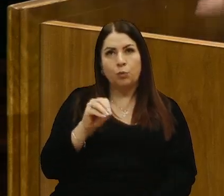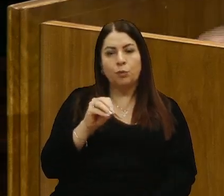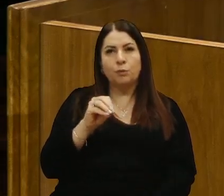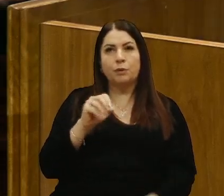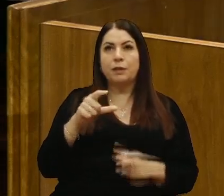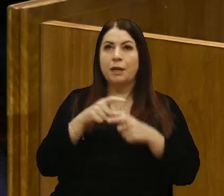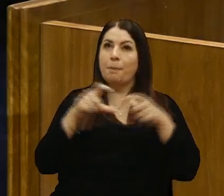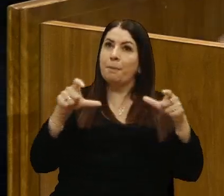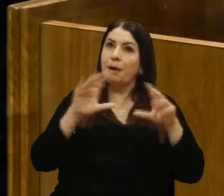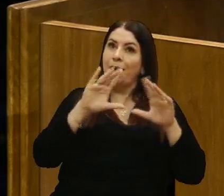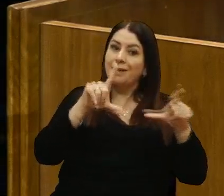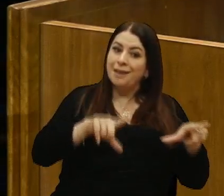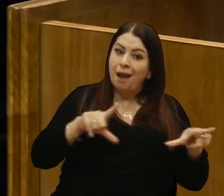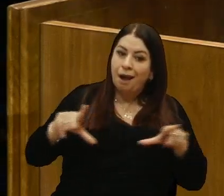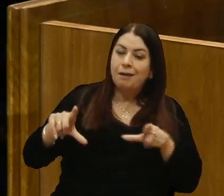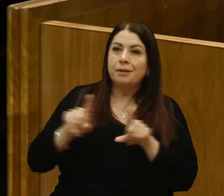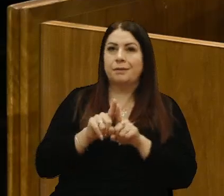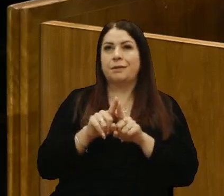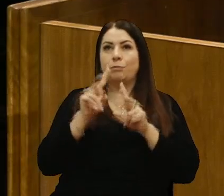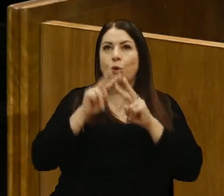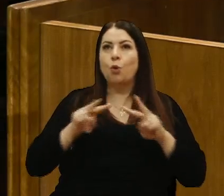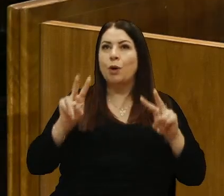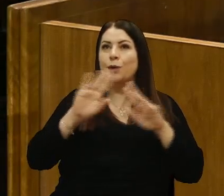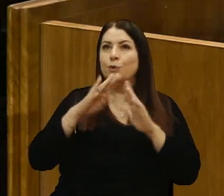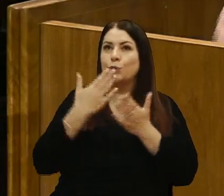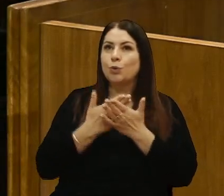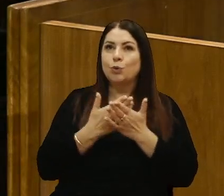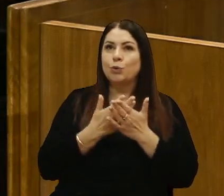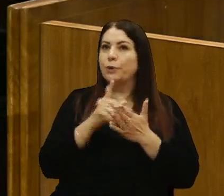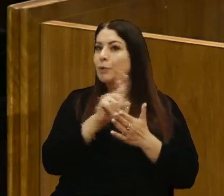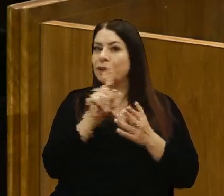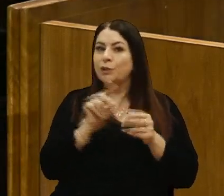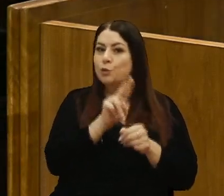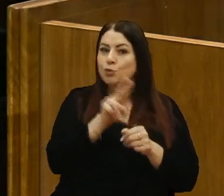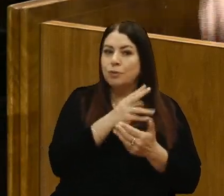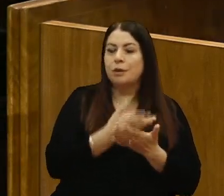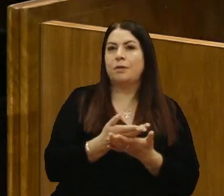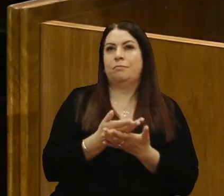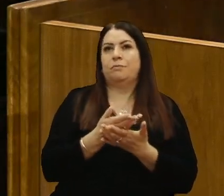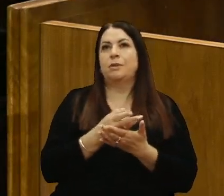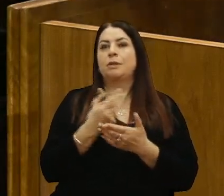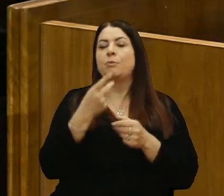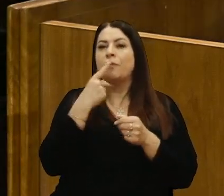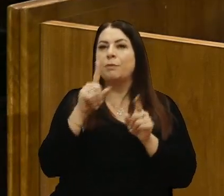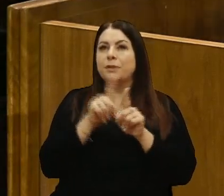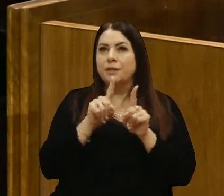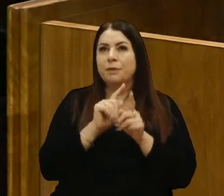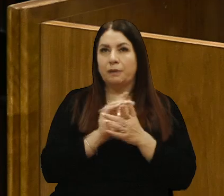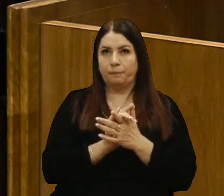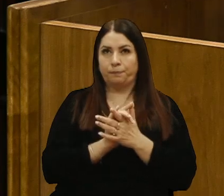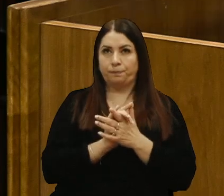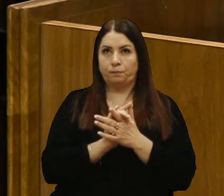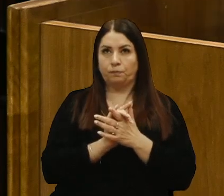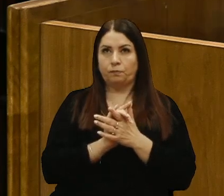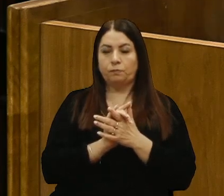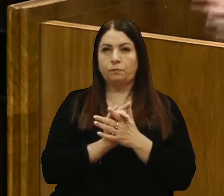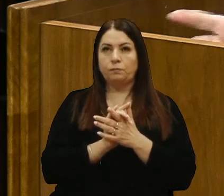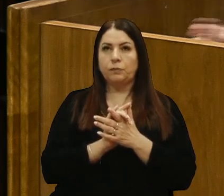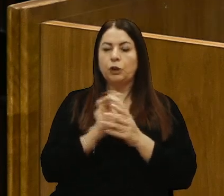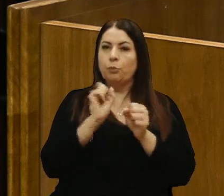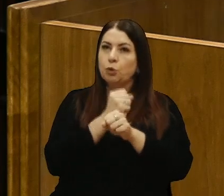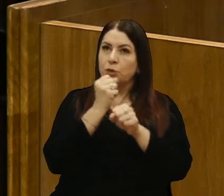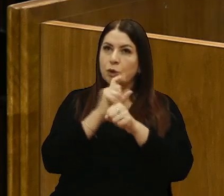das salas. Nós podemos olhar para as escolas e ver o que não está sendo utilizado. Nós falamos também sobre a construção de